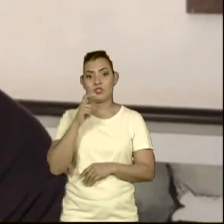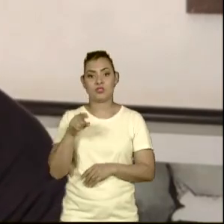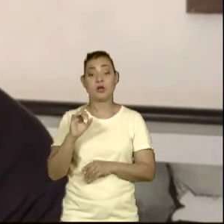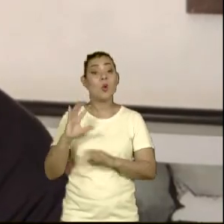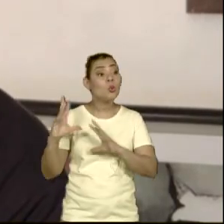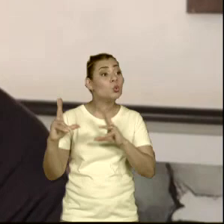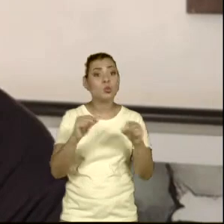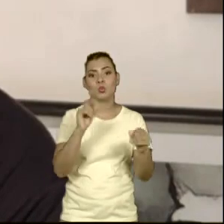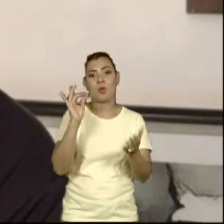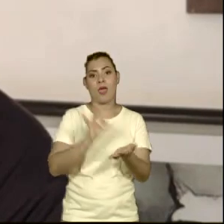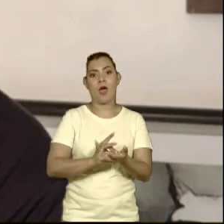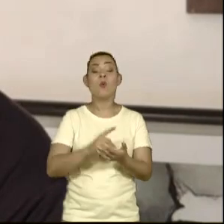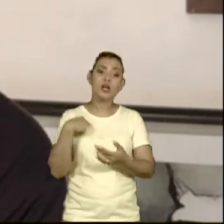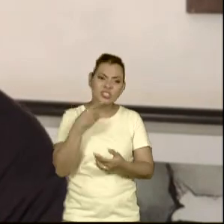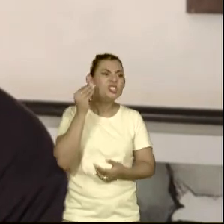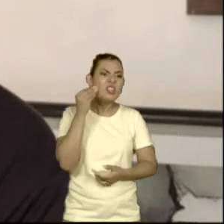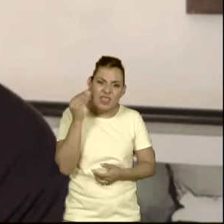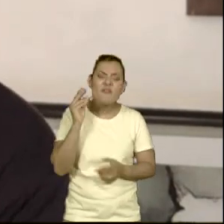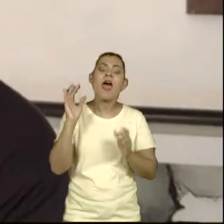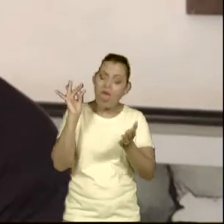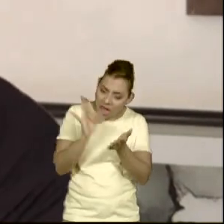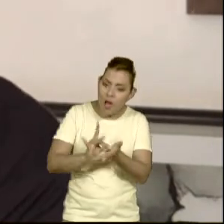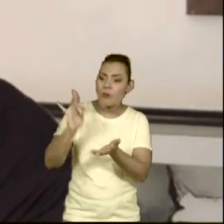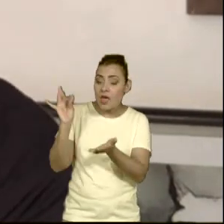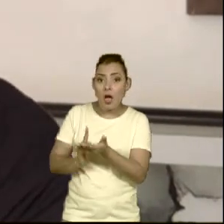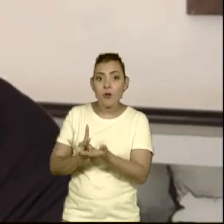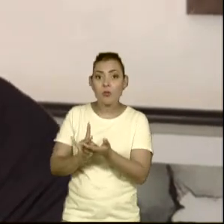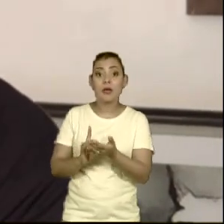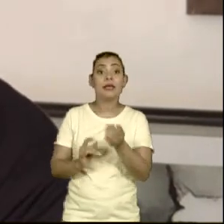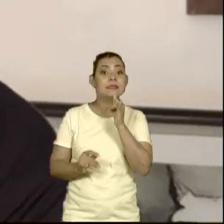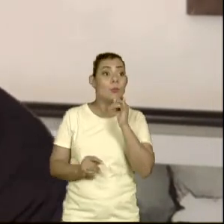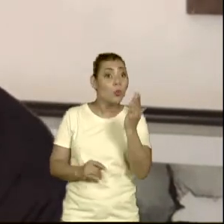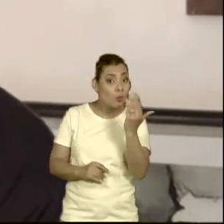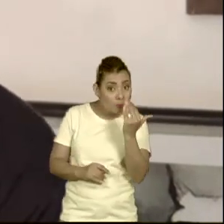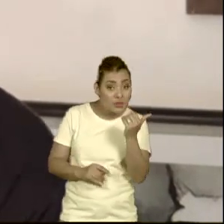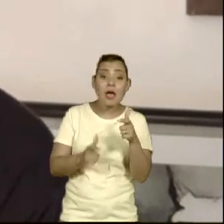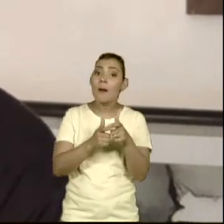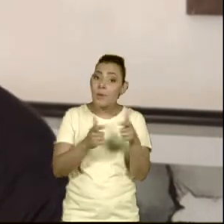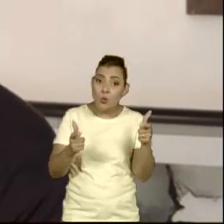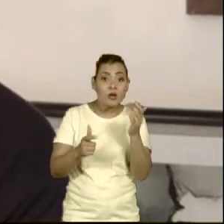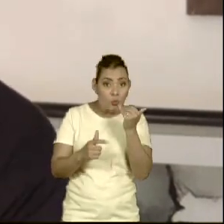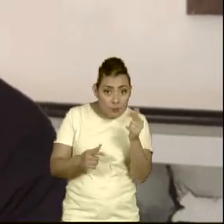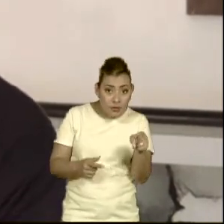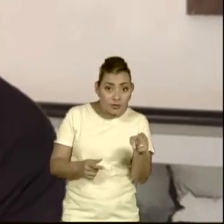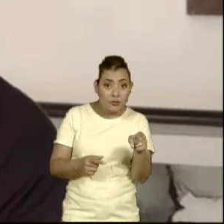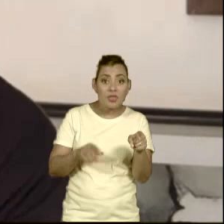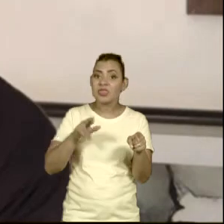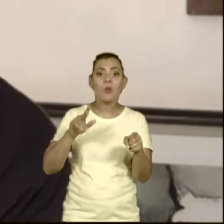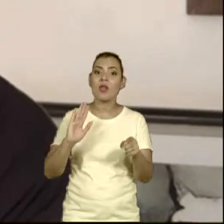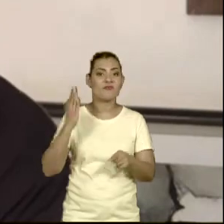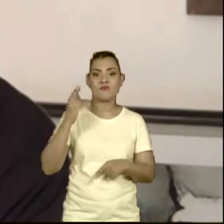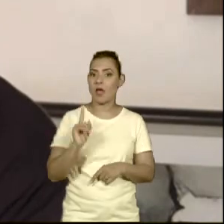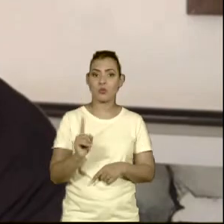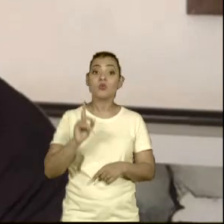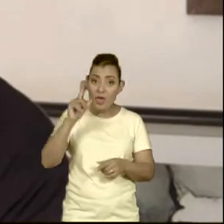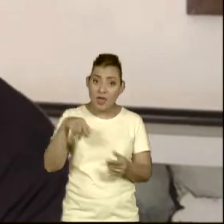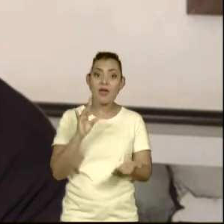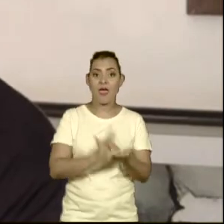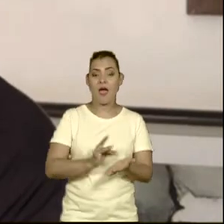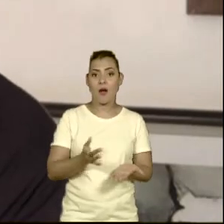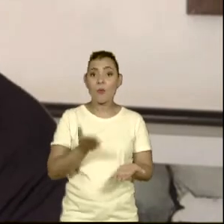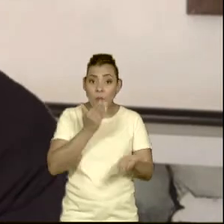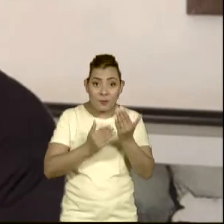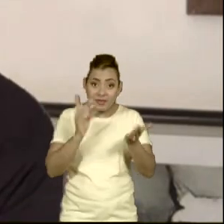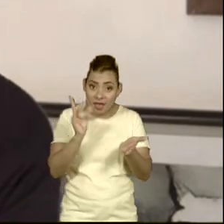porque o resto, quase tudo era de verdade. Quando a gente falava de uma comida, na grande maioria, não era um objeto cenográfico, era comida de